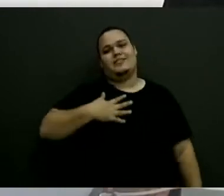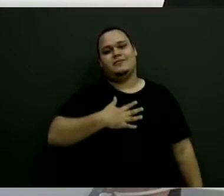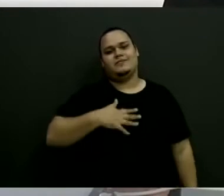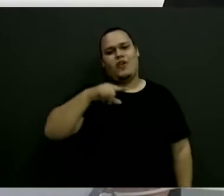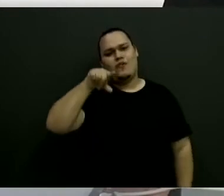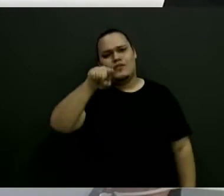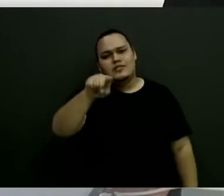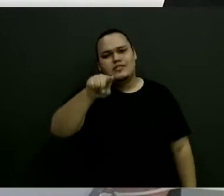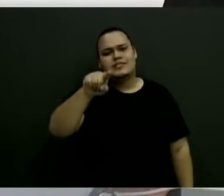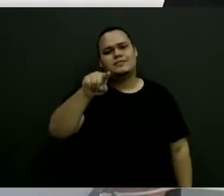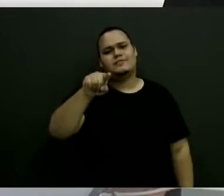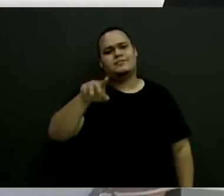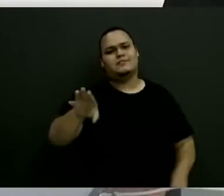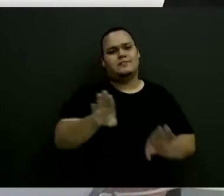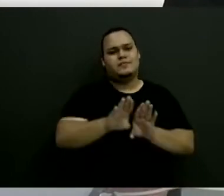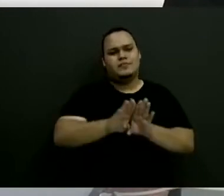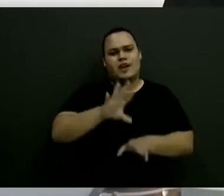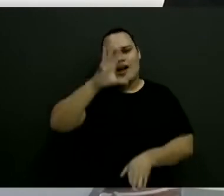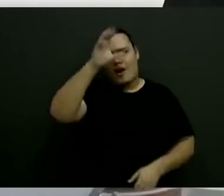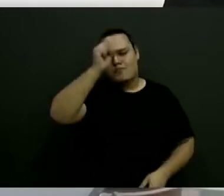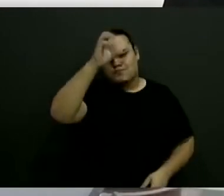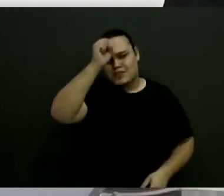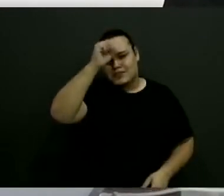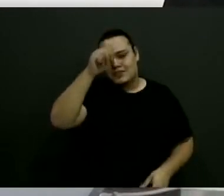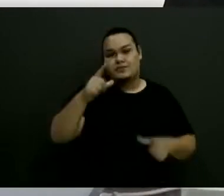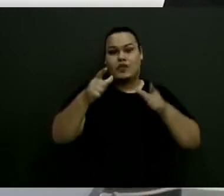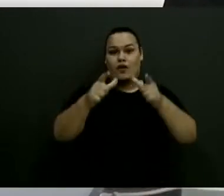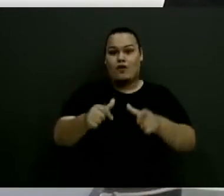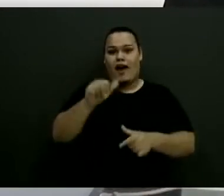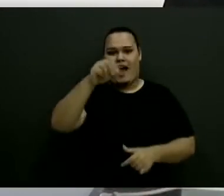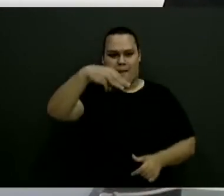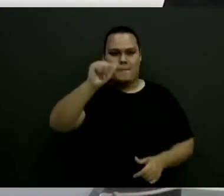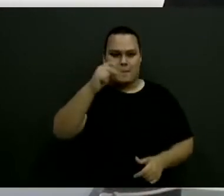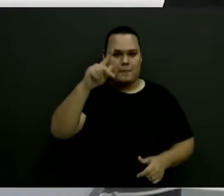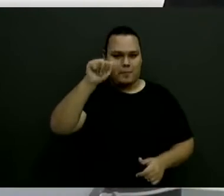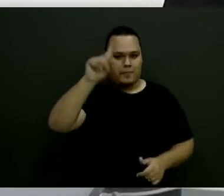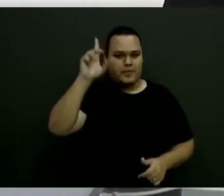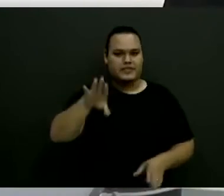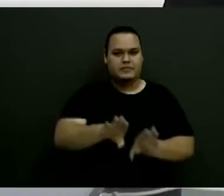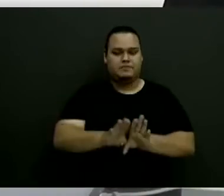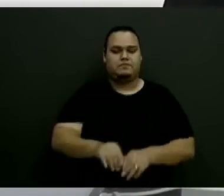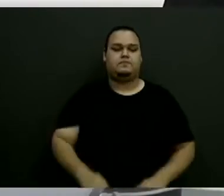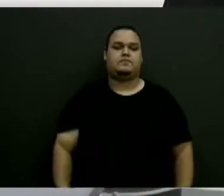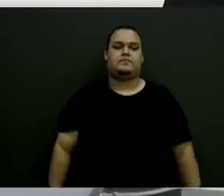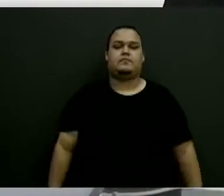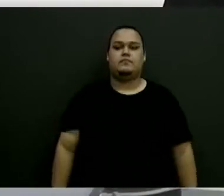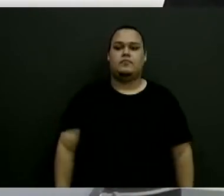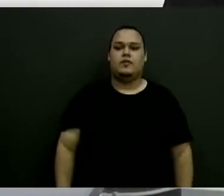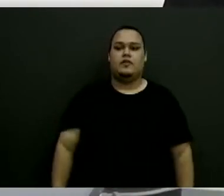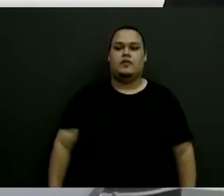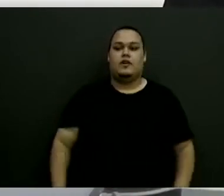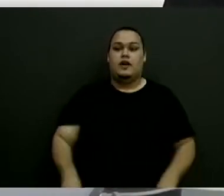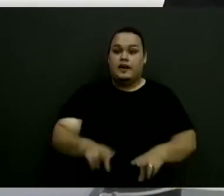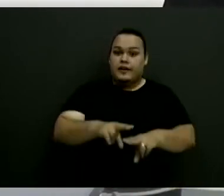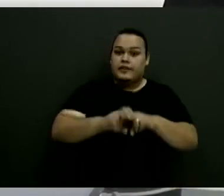que vocês tenham, pastor Ronaldo, Macapá, Amapá. Espero que vocês tenham gostado e que tenha sido